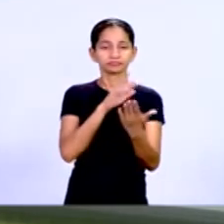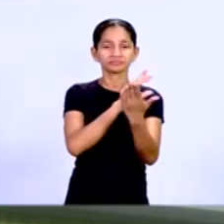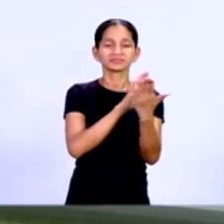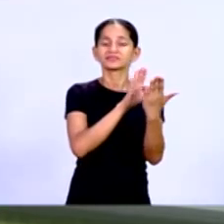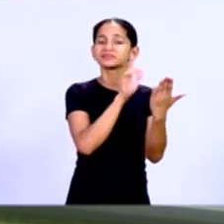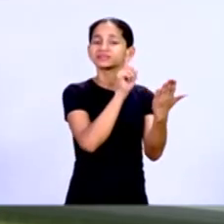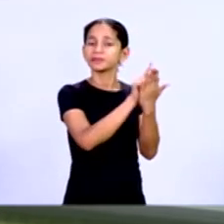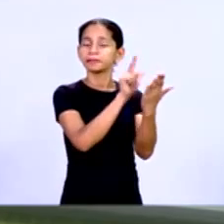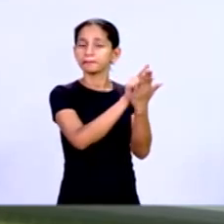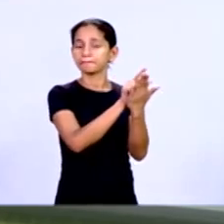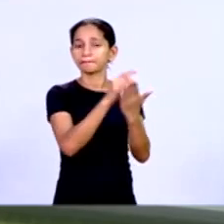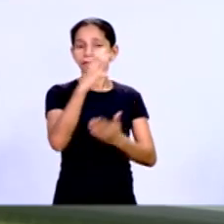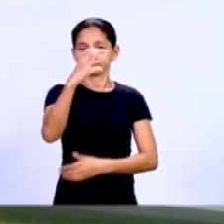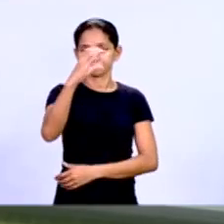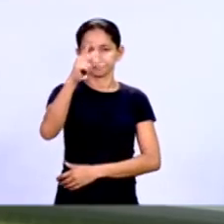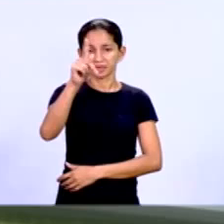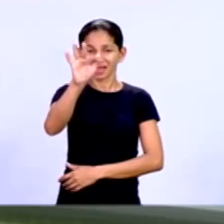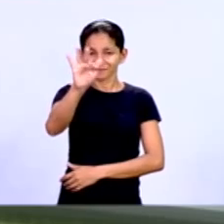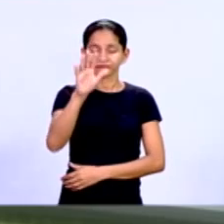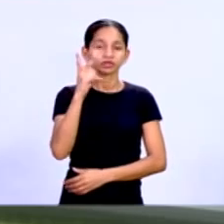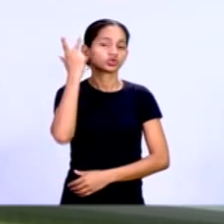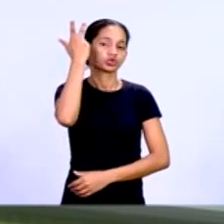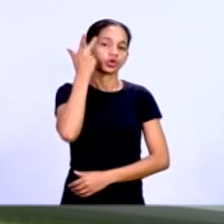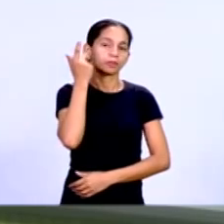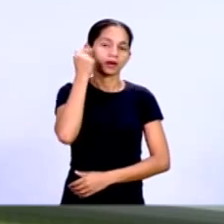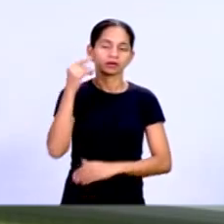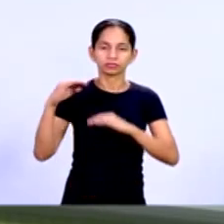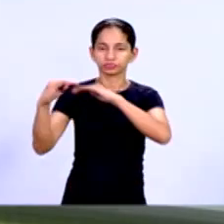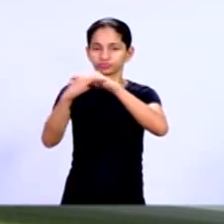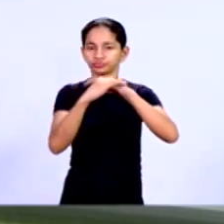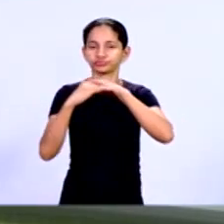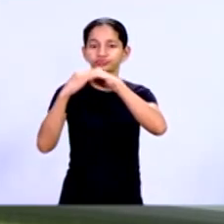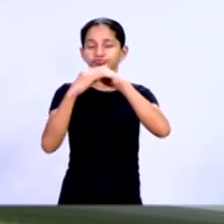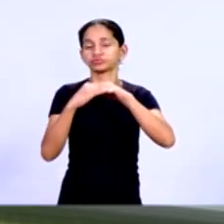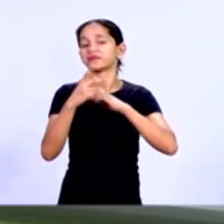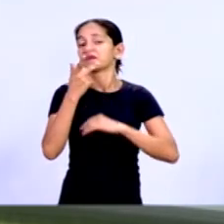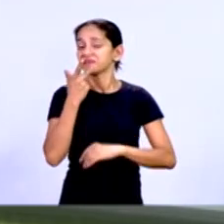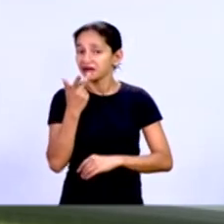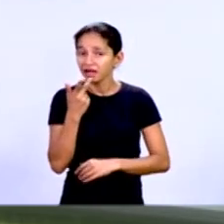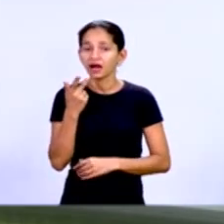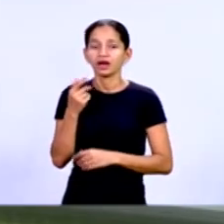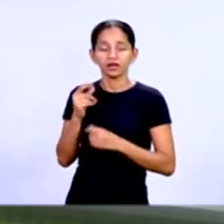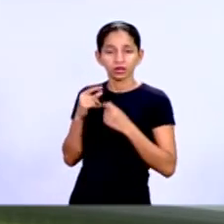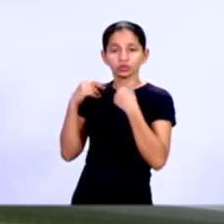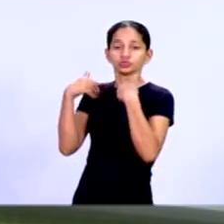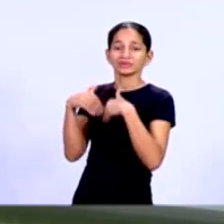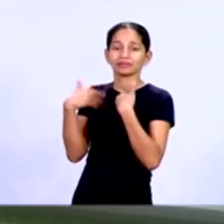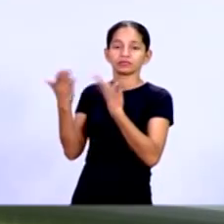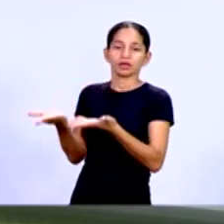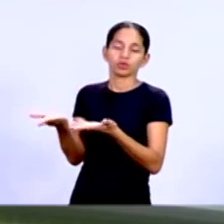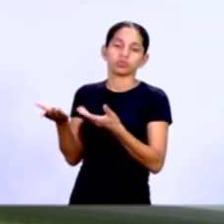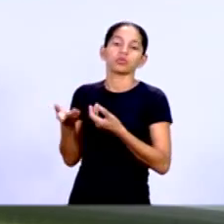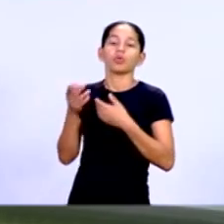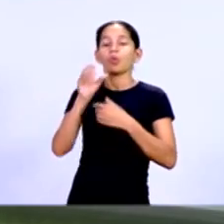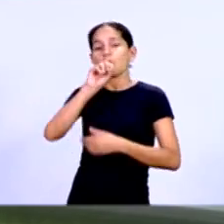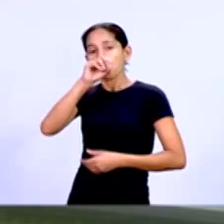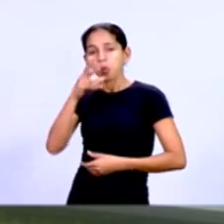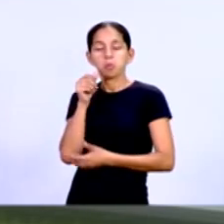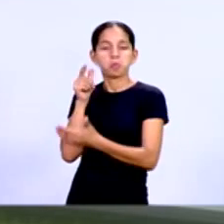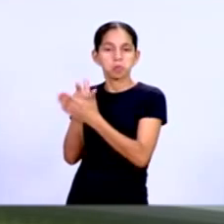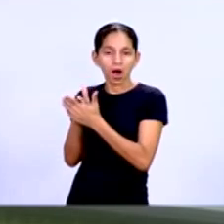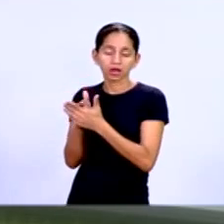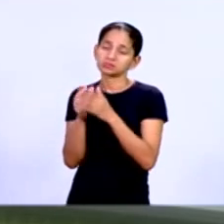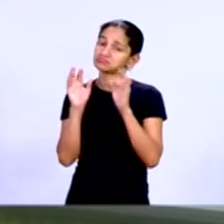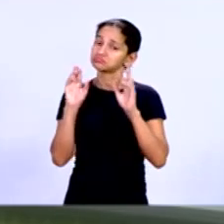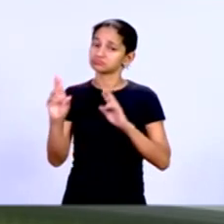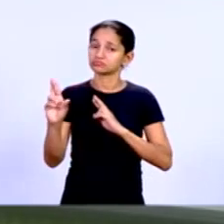principalmente o CPF, que é a identificação comum. E isso você vai declarar, vai vai estar no seu imposto de renda, e a pessoa que está